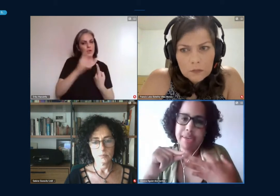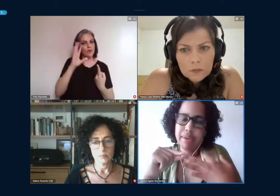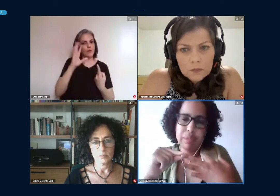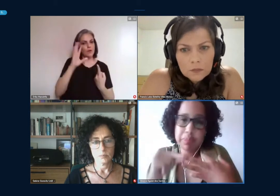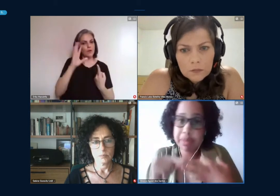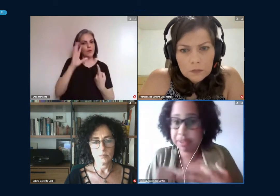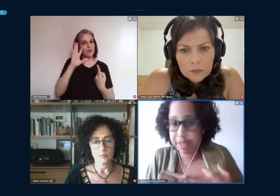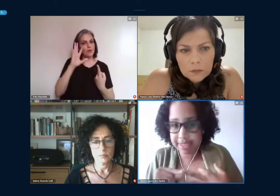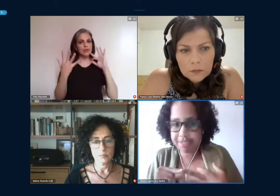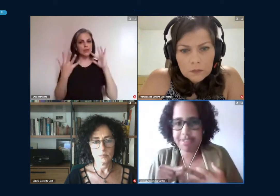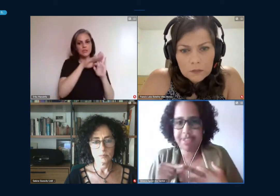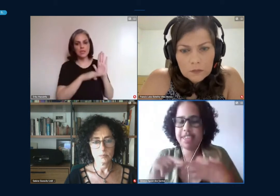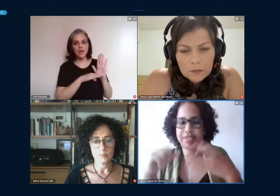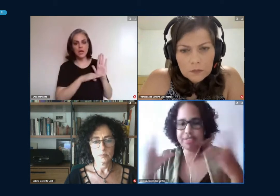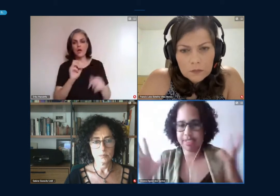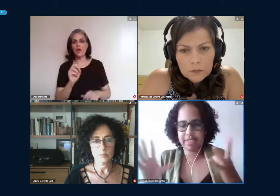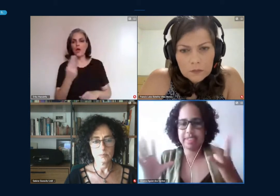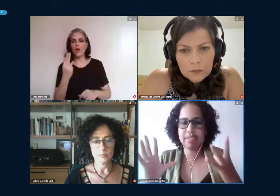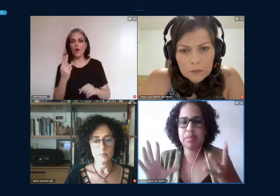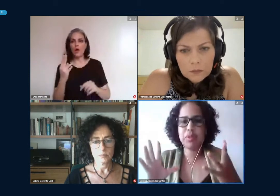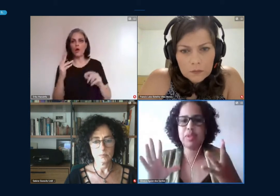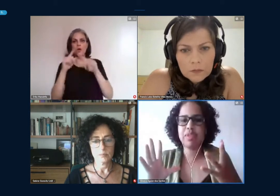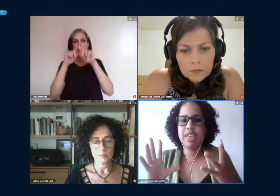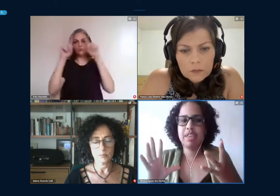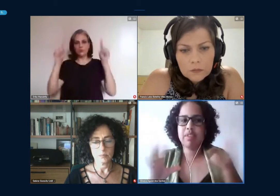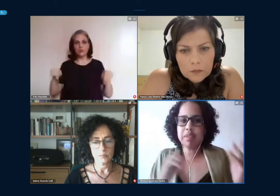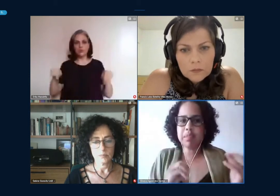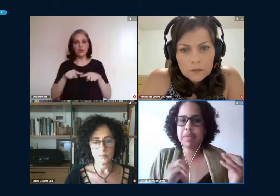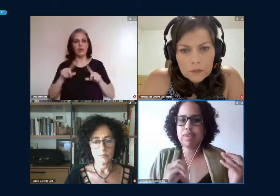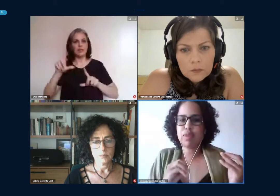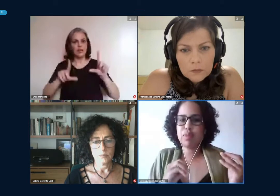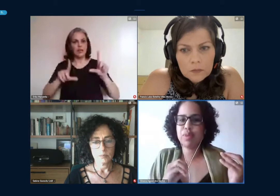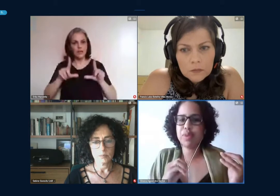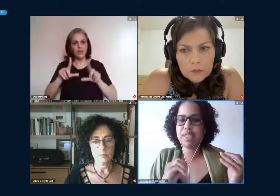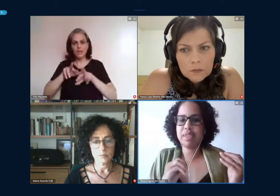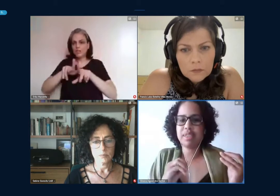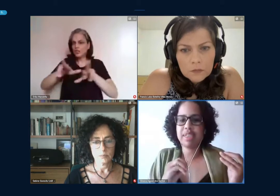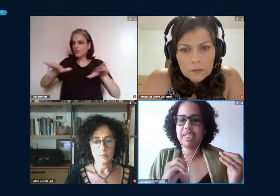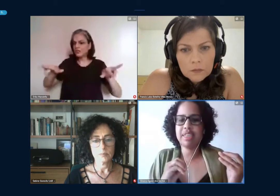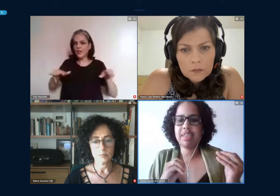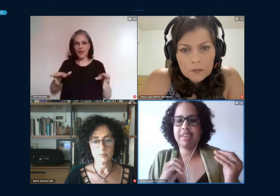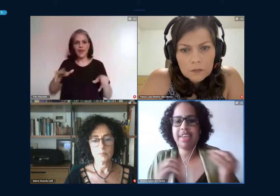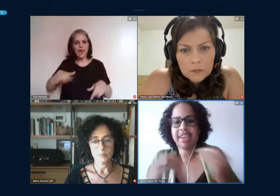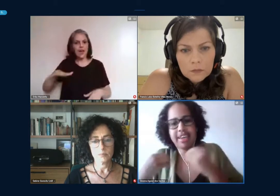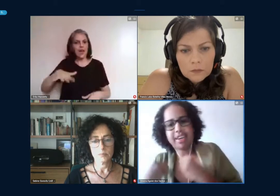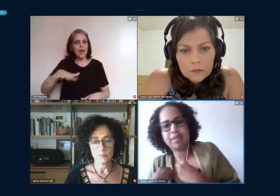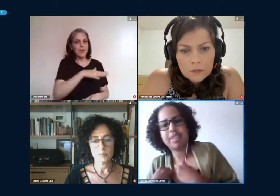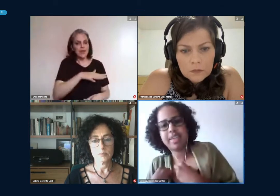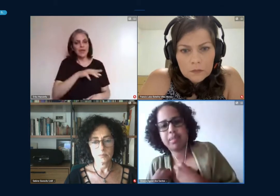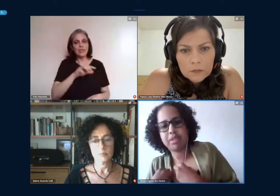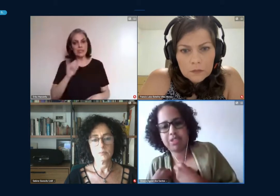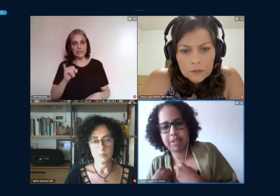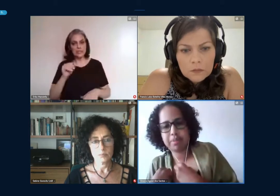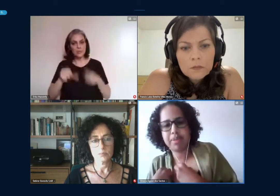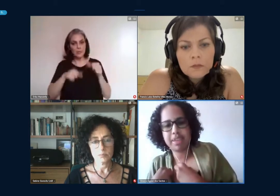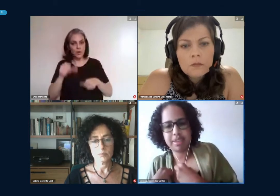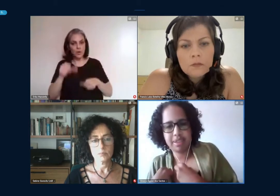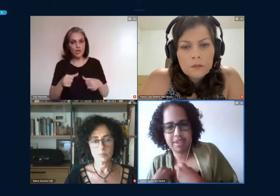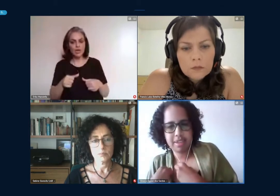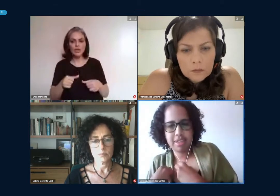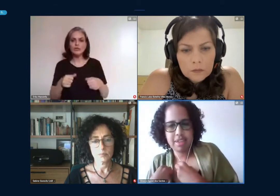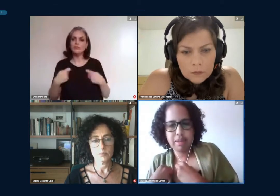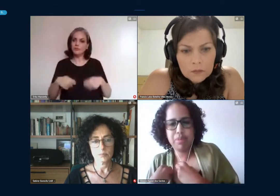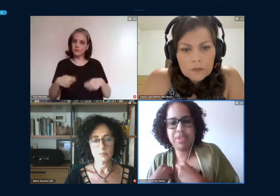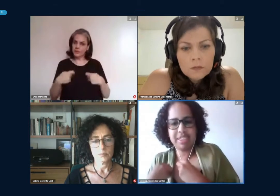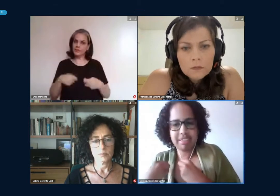o espaço da TV, enfim, eles mudam. Se o espaço muda, ele requer do intérprete também